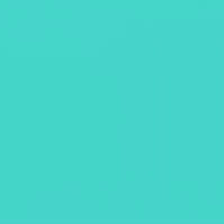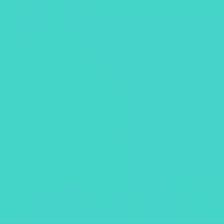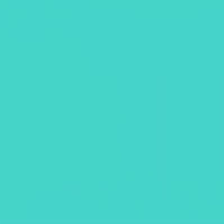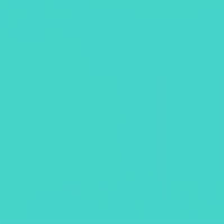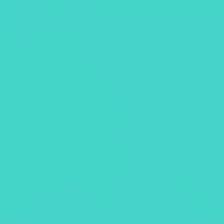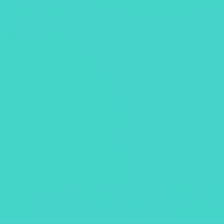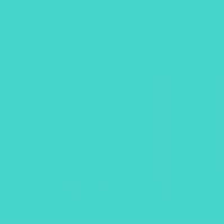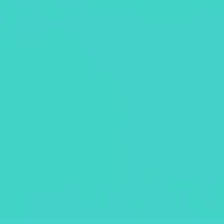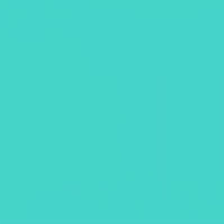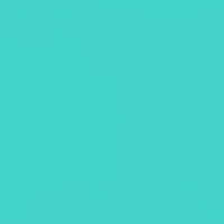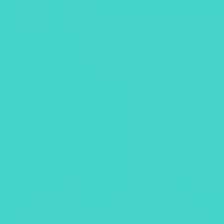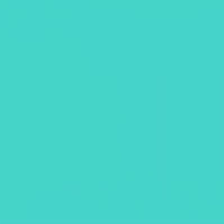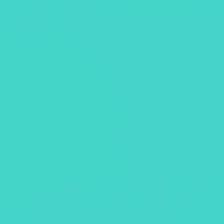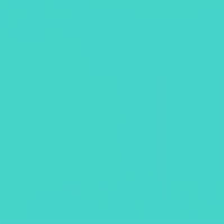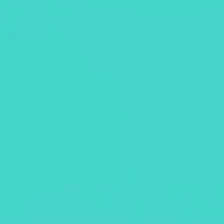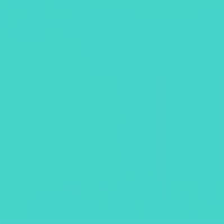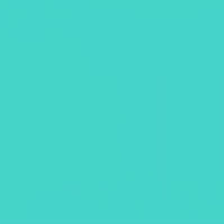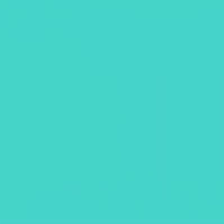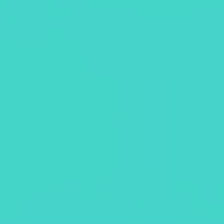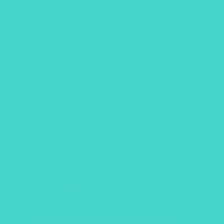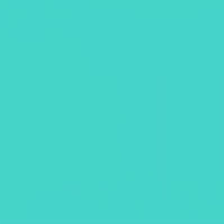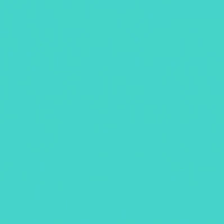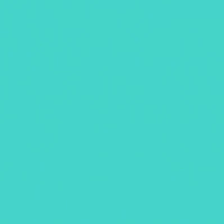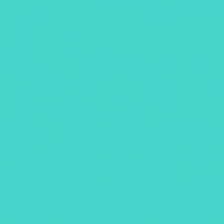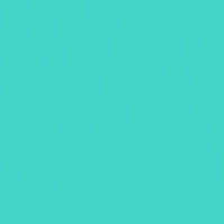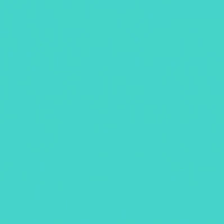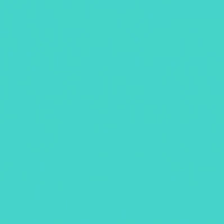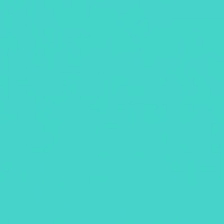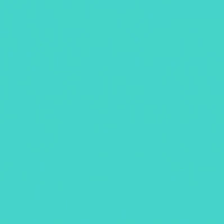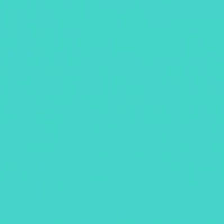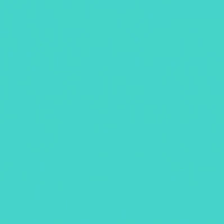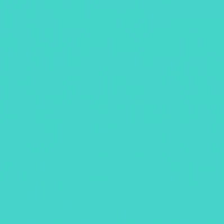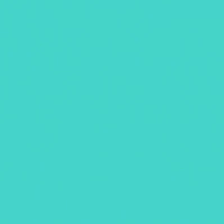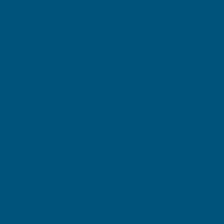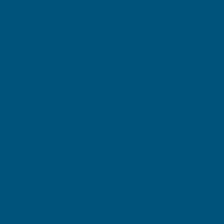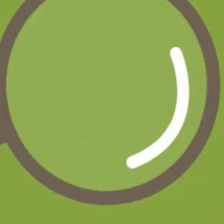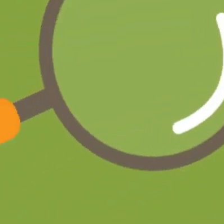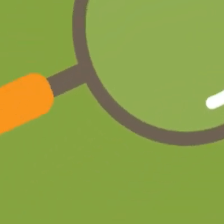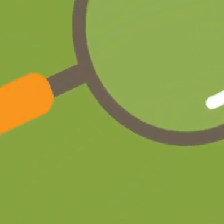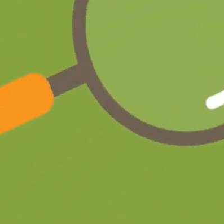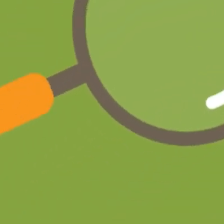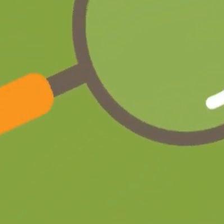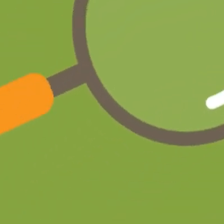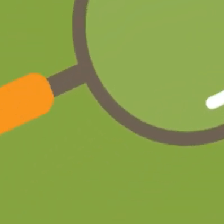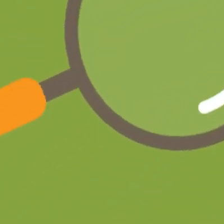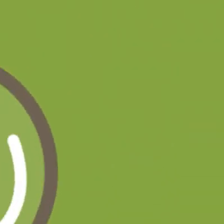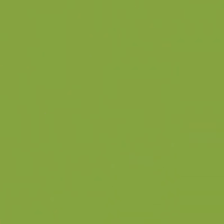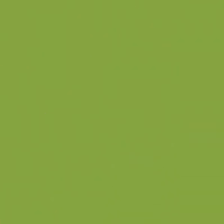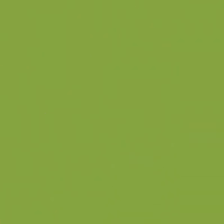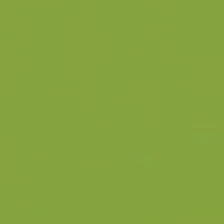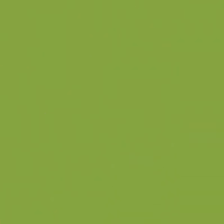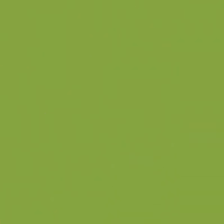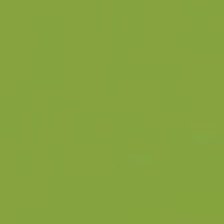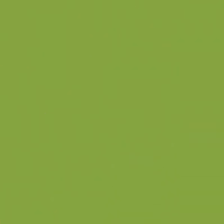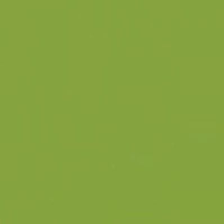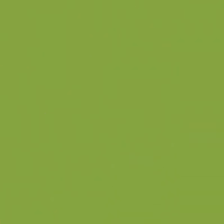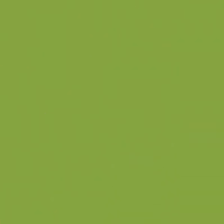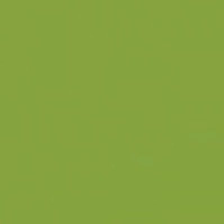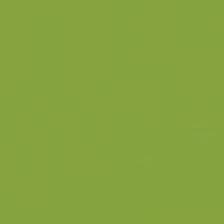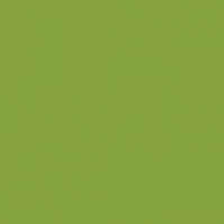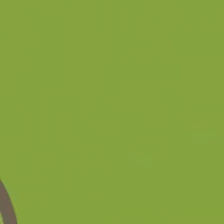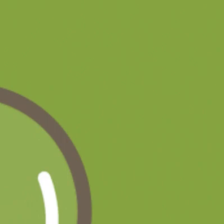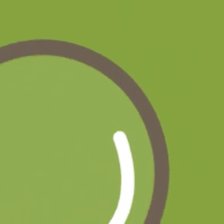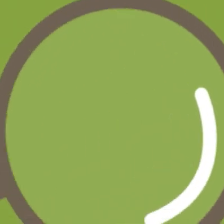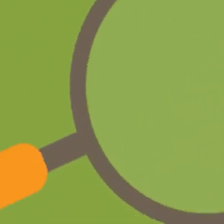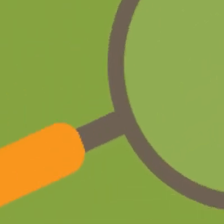adolescentes até 19 anos. Cerca de 8% do total. O diagnóstico, muitas vezes, é prejudicado